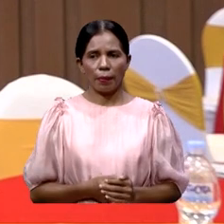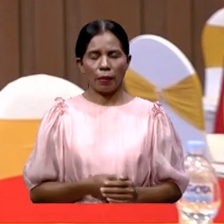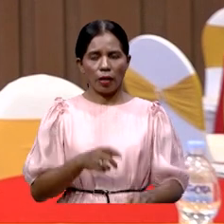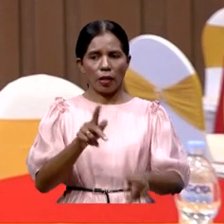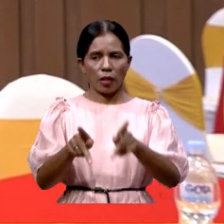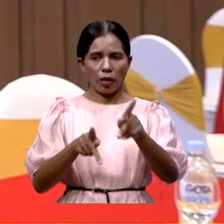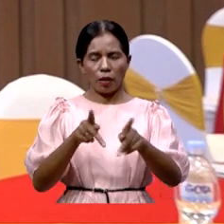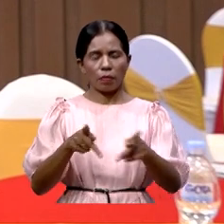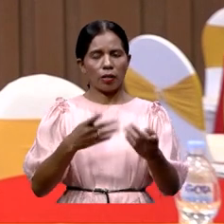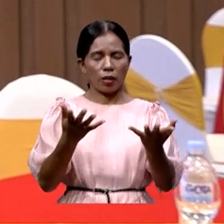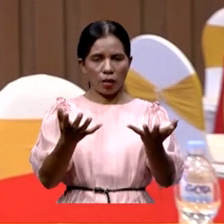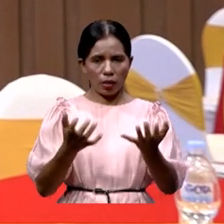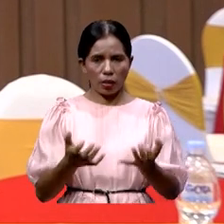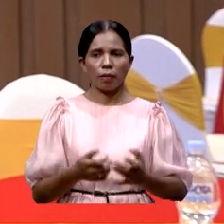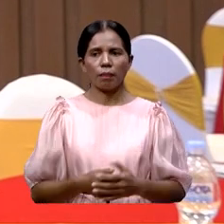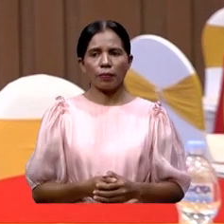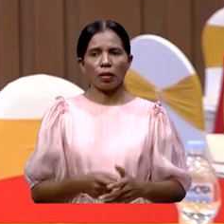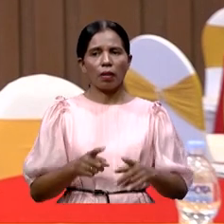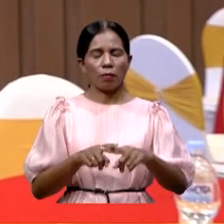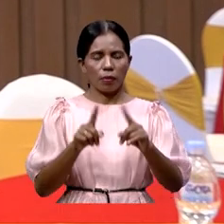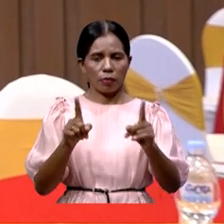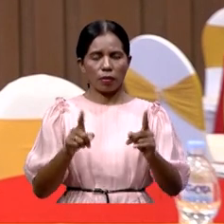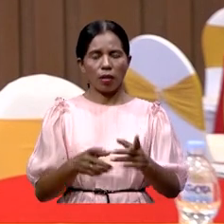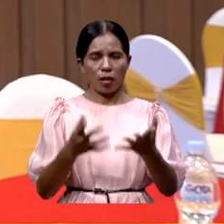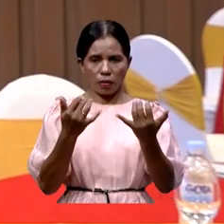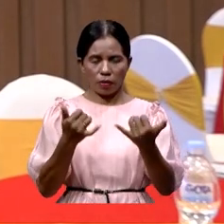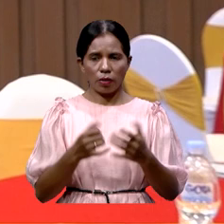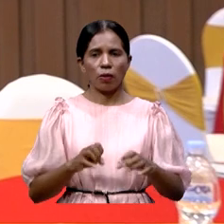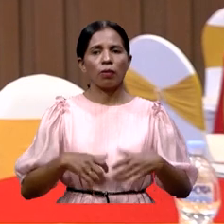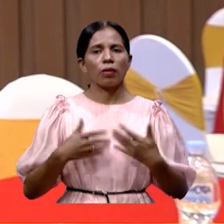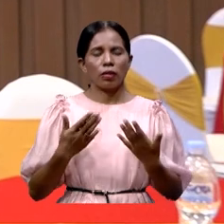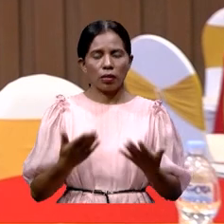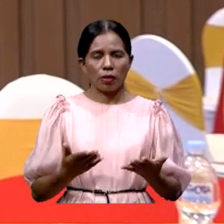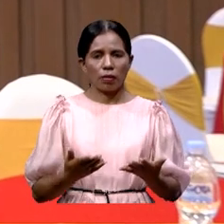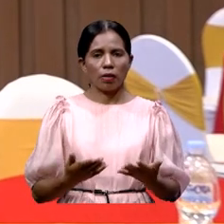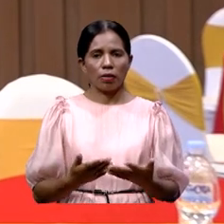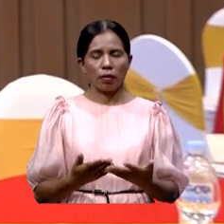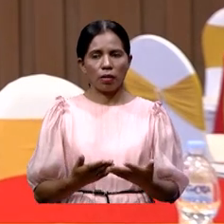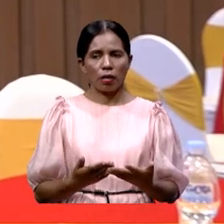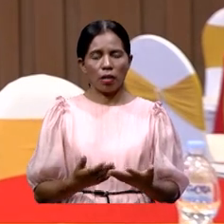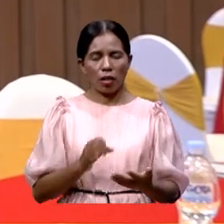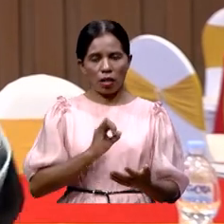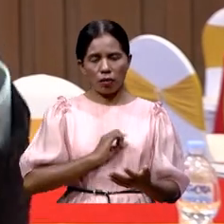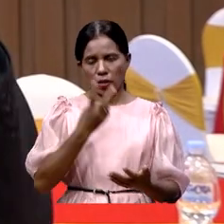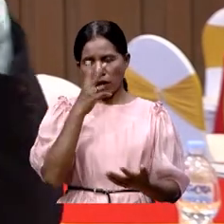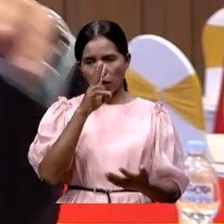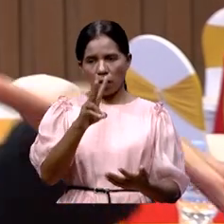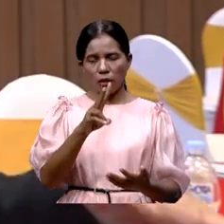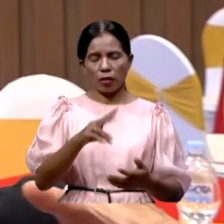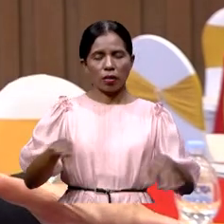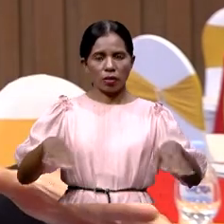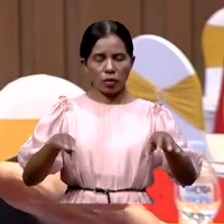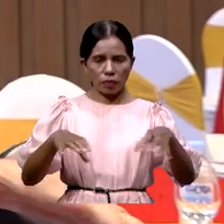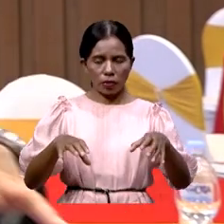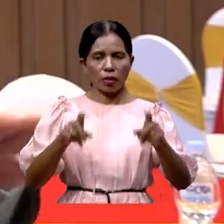povo não ia a cara. Mas bem, agora, o ensama que agora, né, a unidade de cada funcionamento, né,